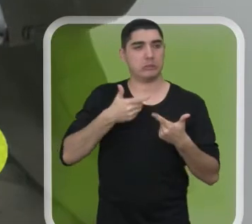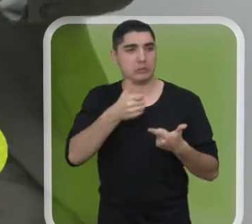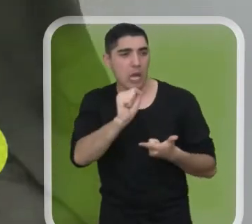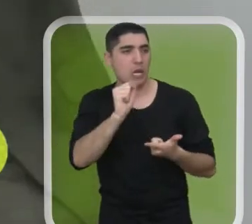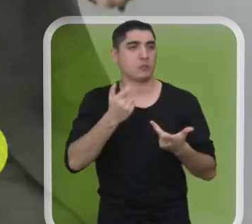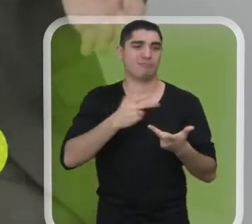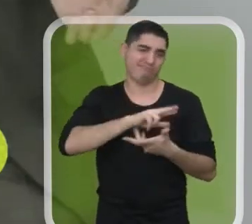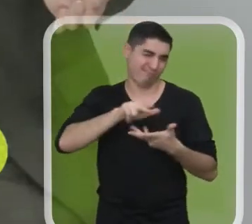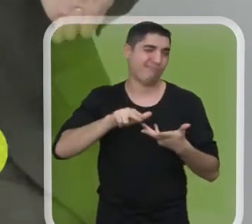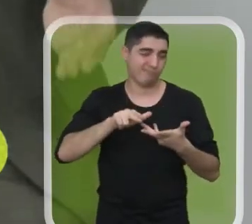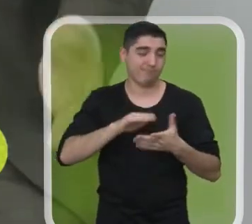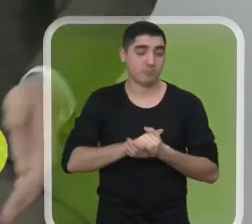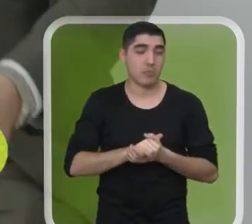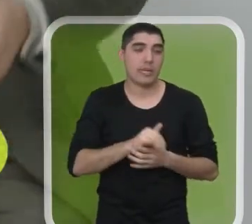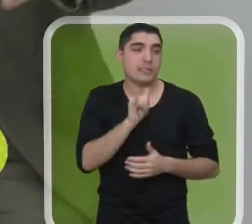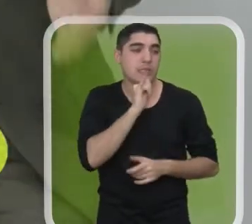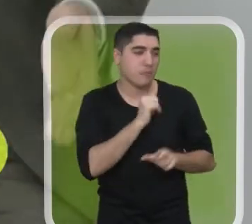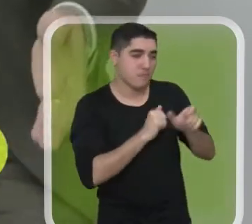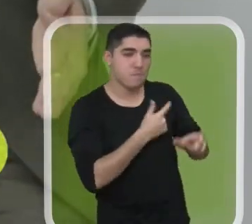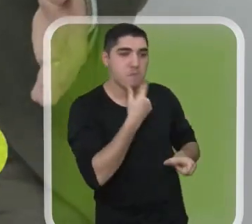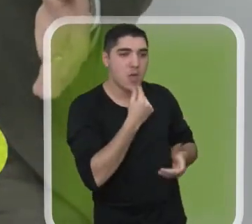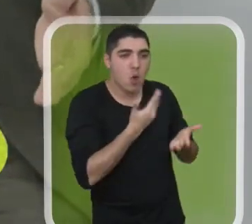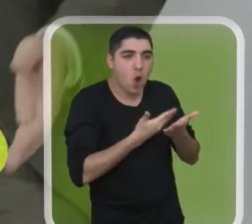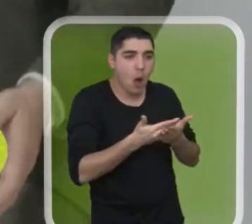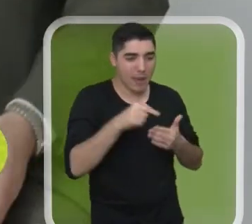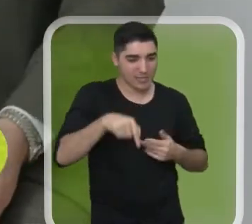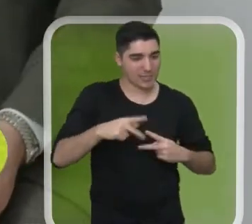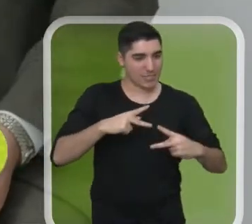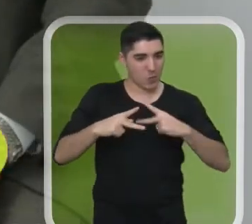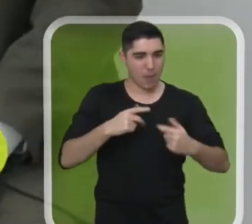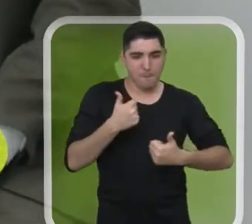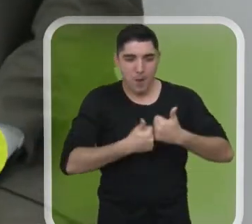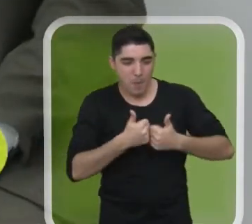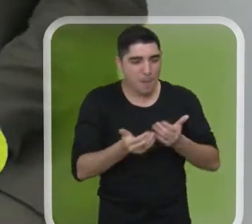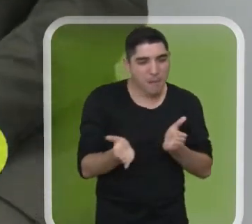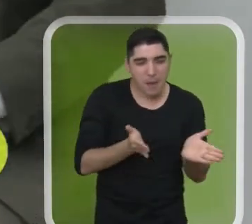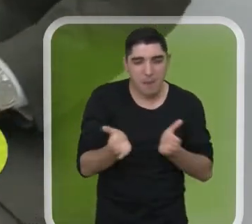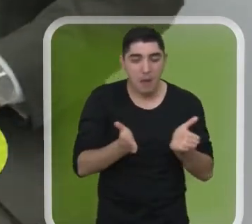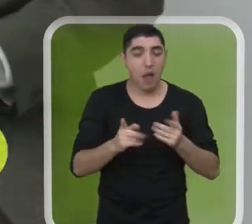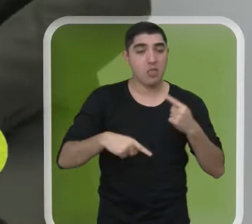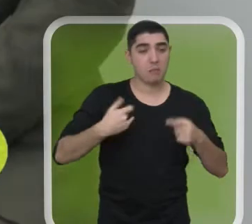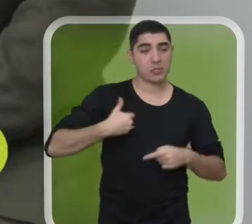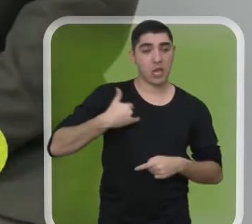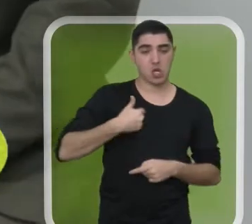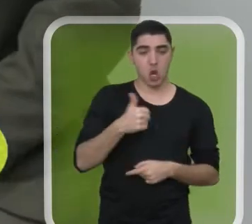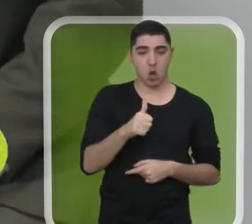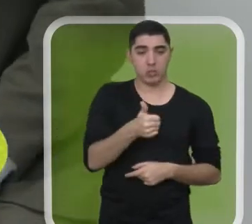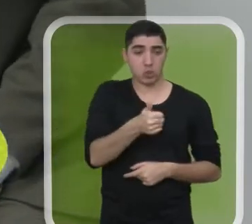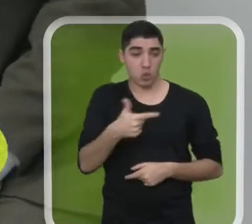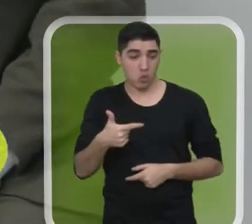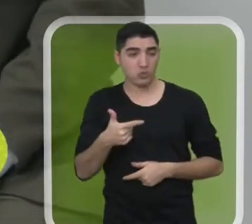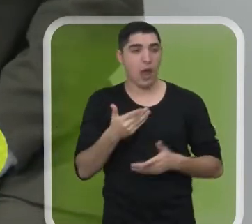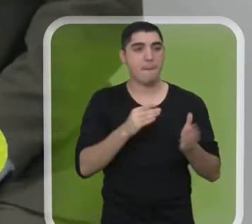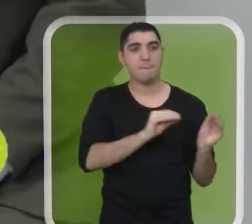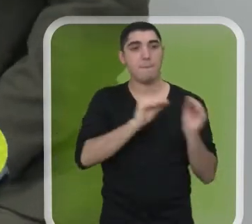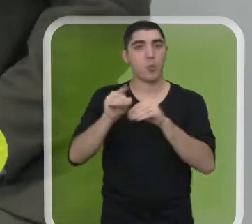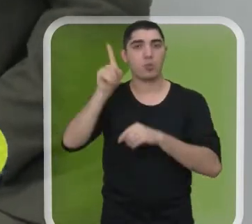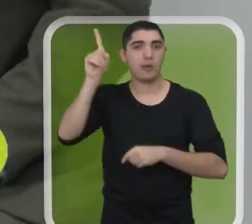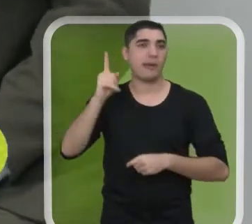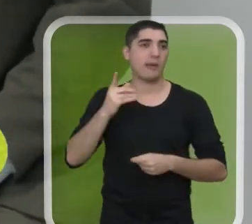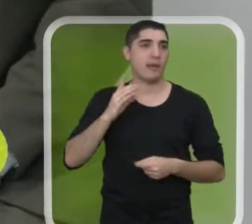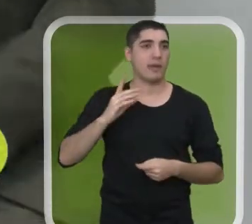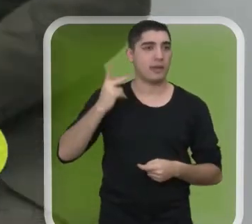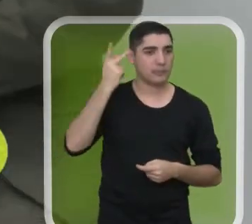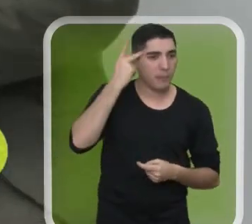o menino começava a jogar futebol em São José dos Campos, mas com 12 anos, 11 anos, ele estava num Palmeiras, num Corinthians, num São